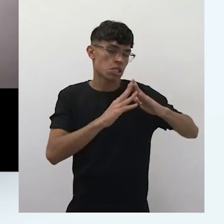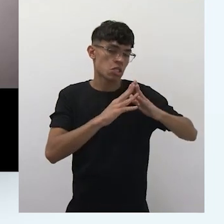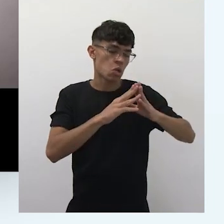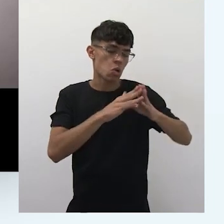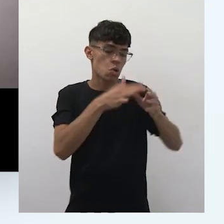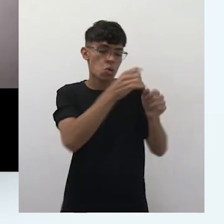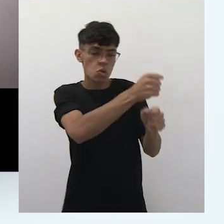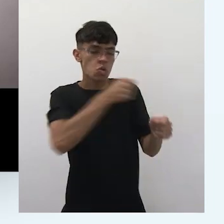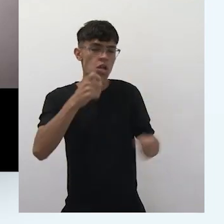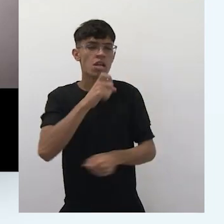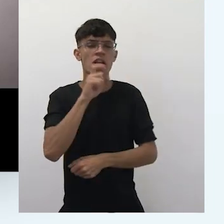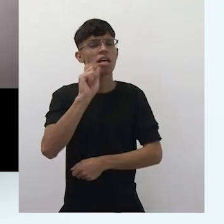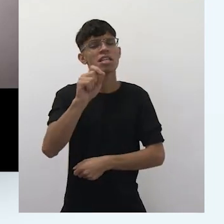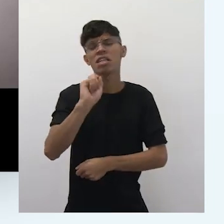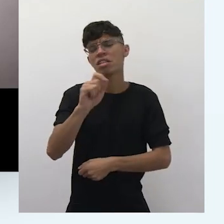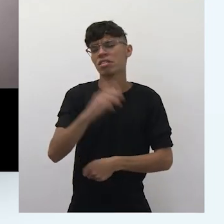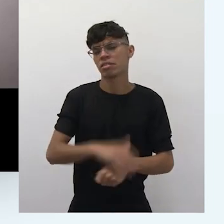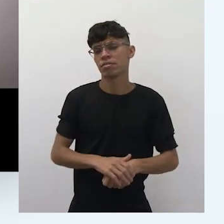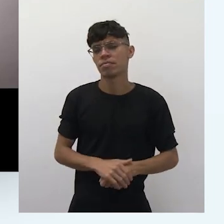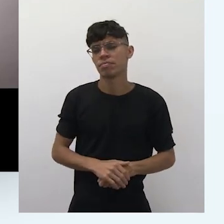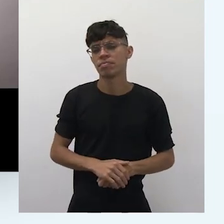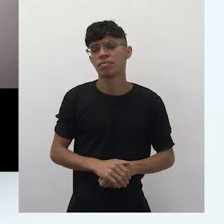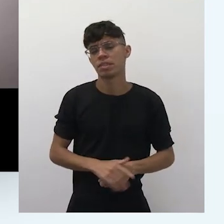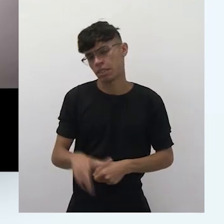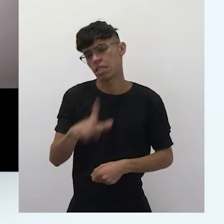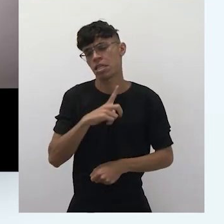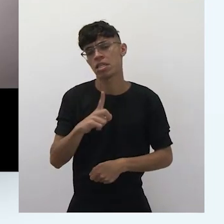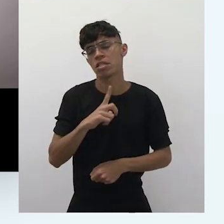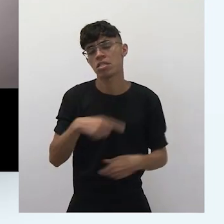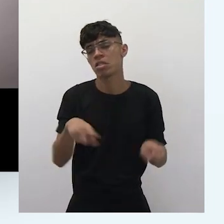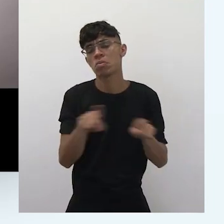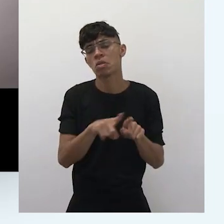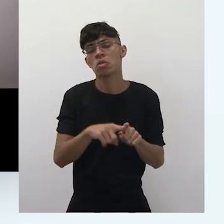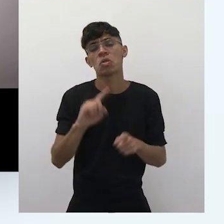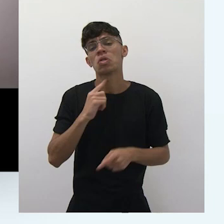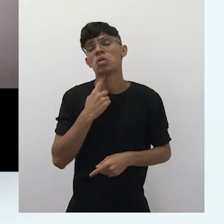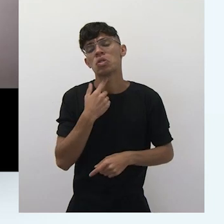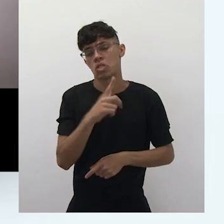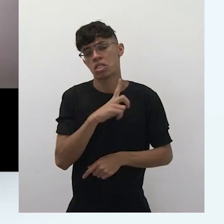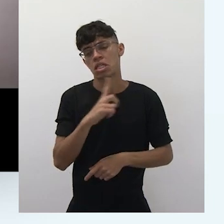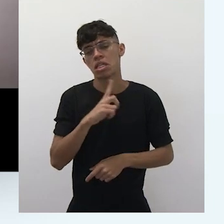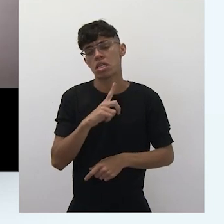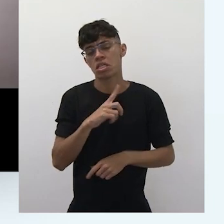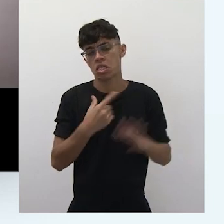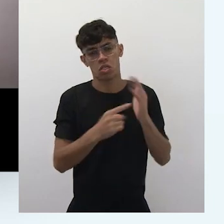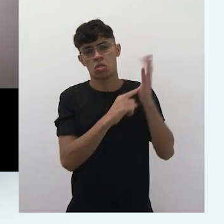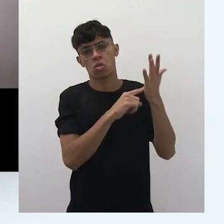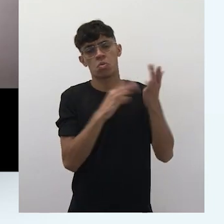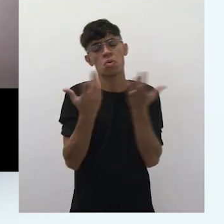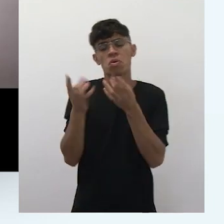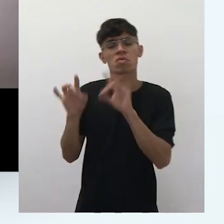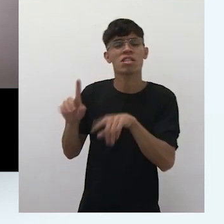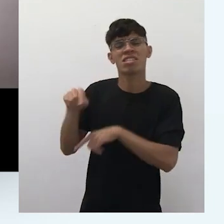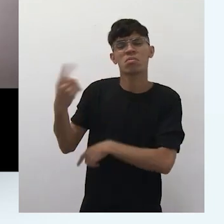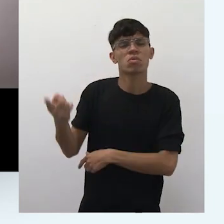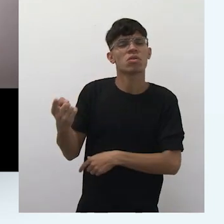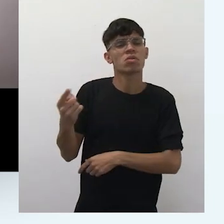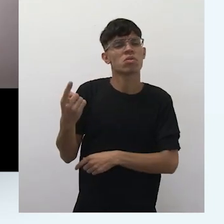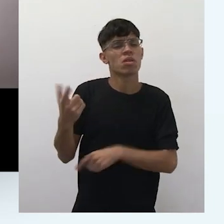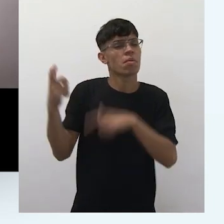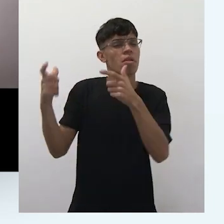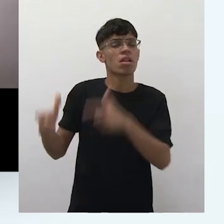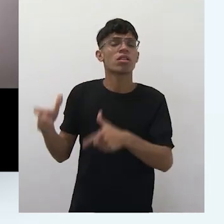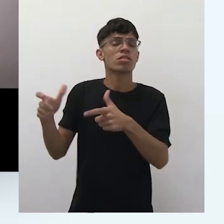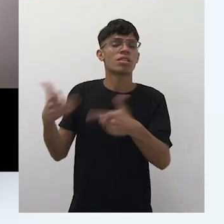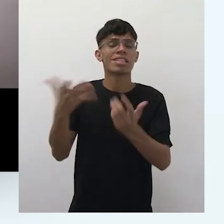Quem e quanto lixo eletrônico se produz e que destino é dado a ele? Para onde vai, por exemplo,